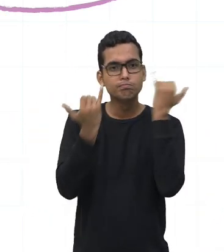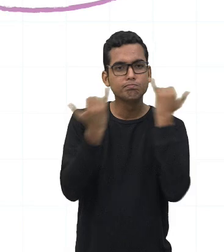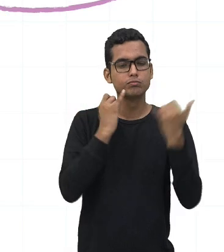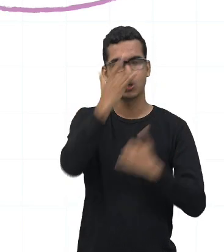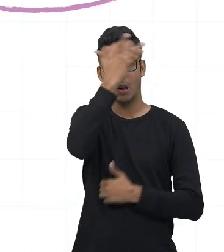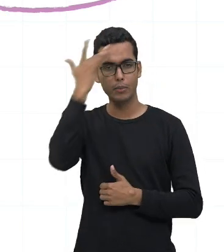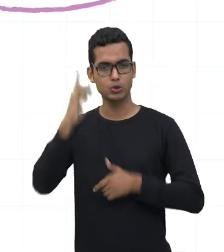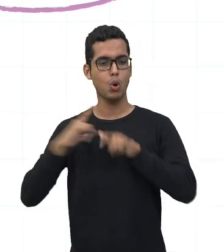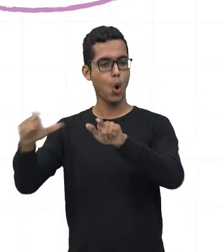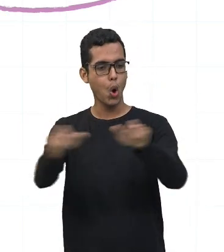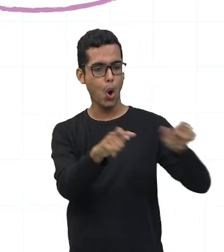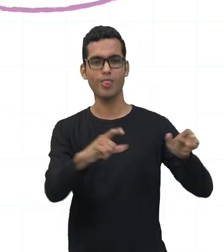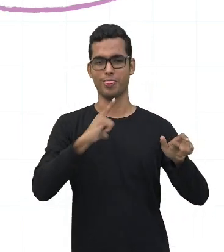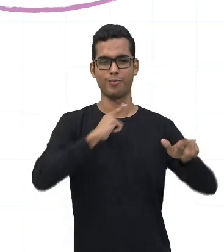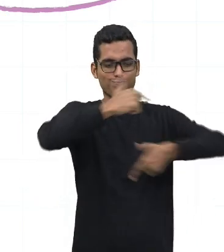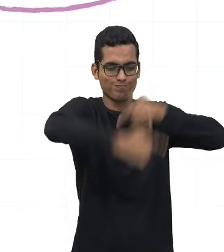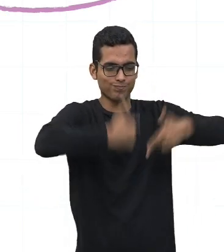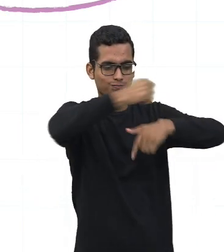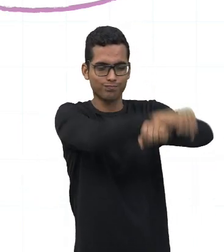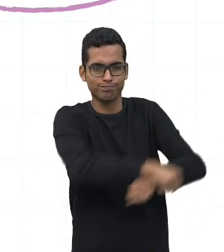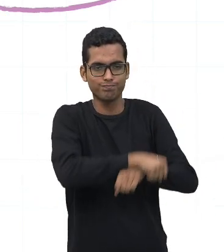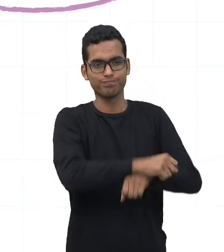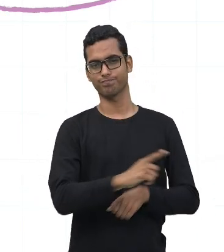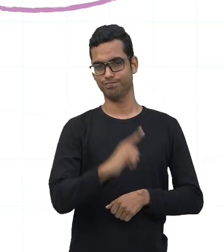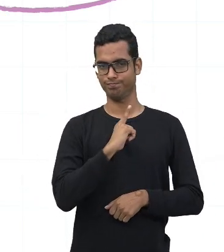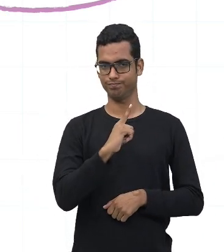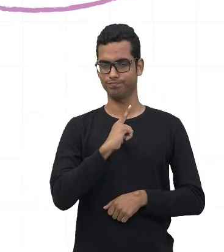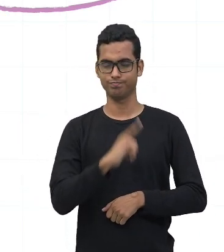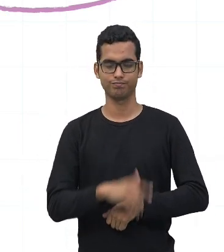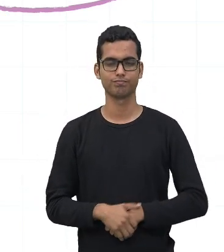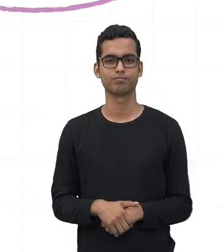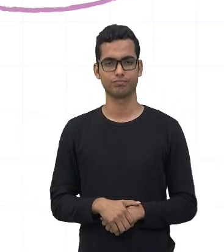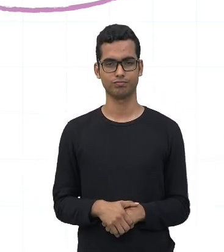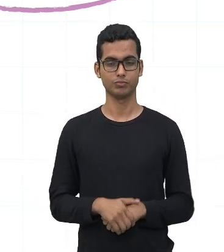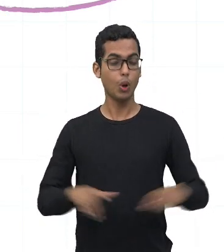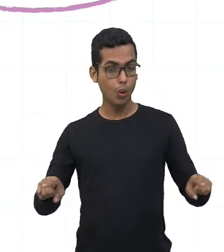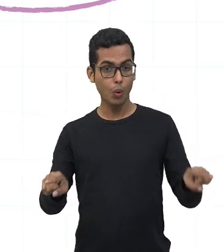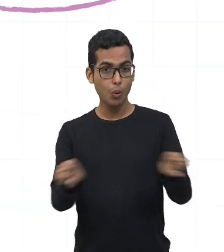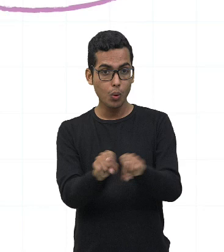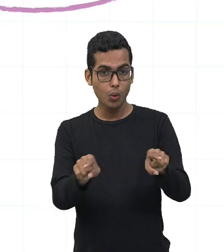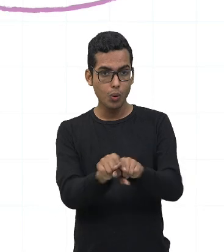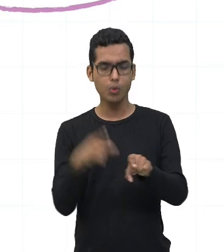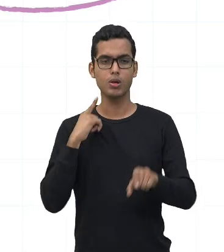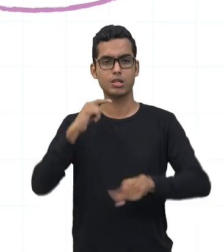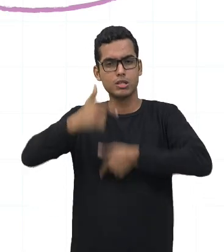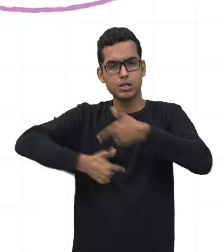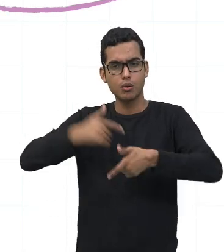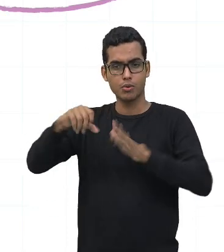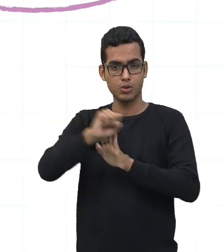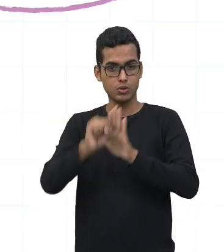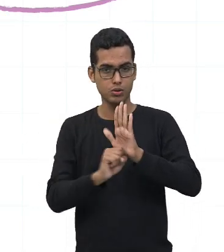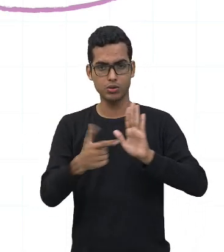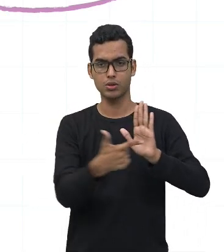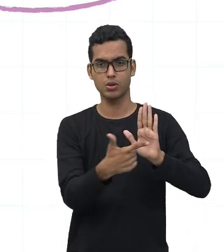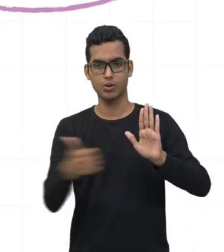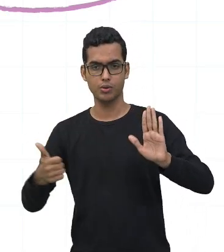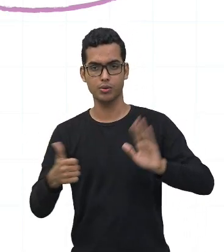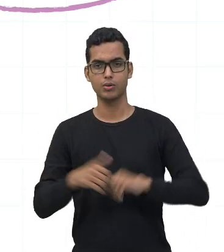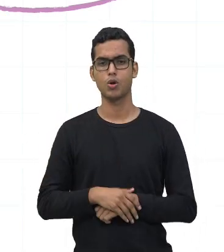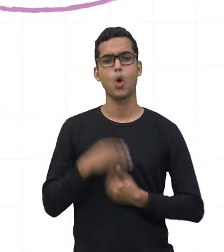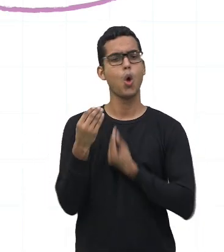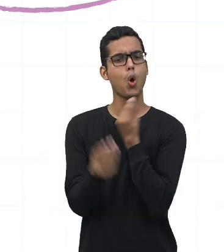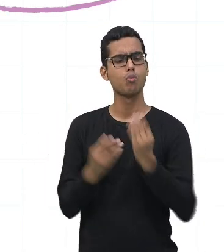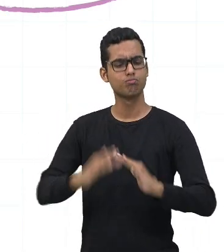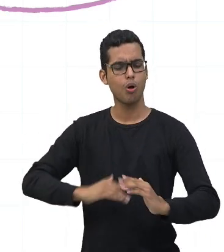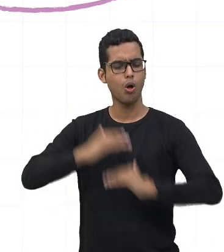ainda praticam o trabalho escravo, né? O trabalho no século XXI, como